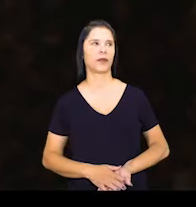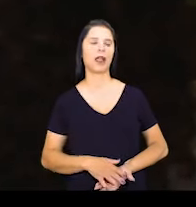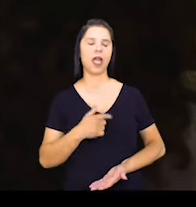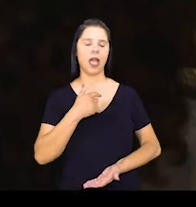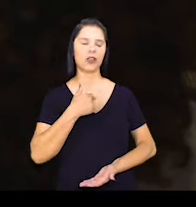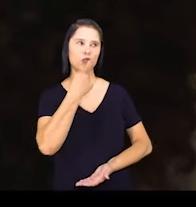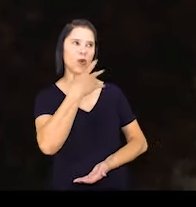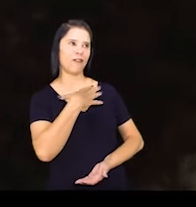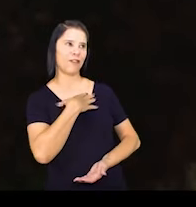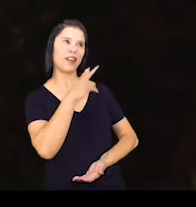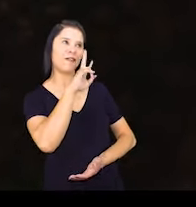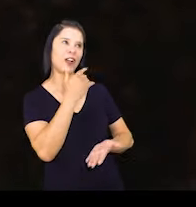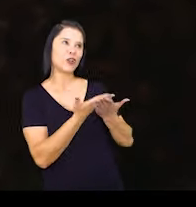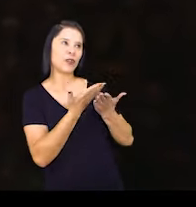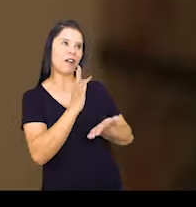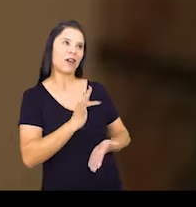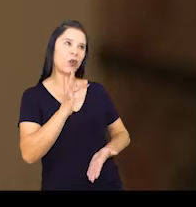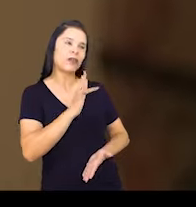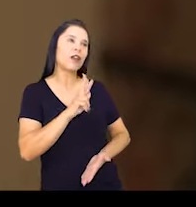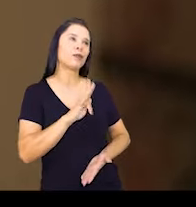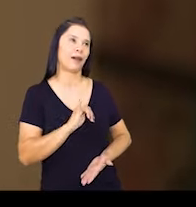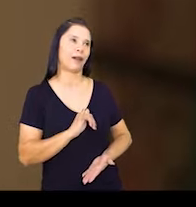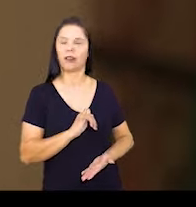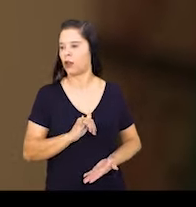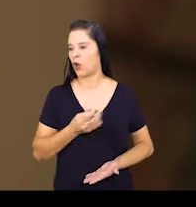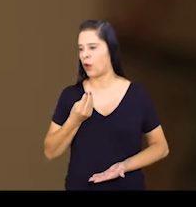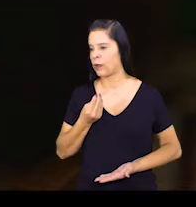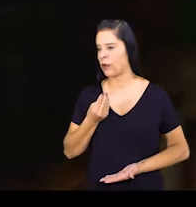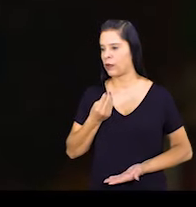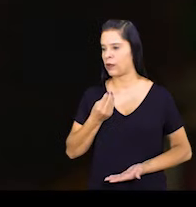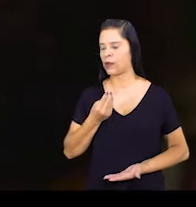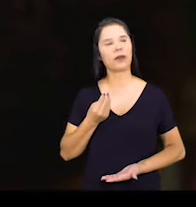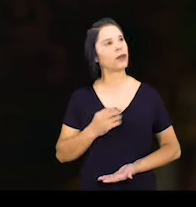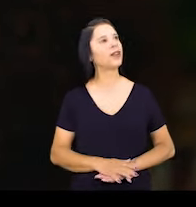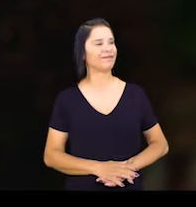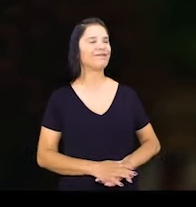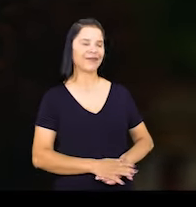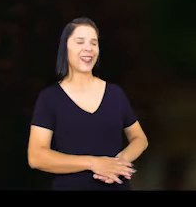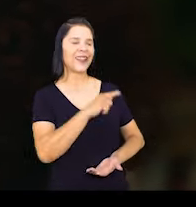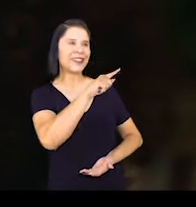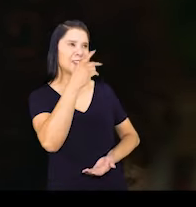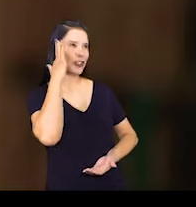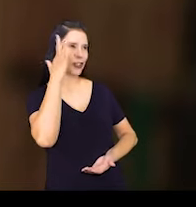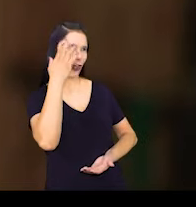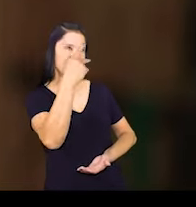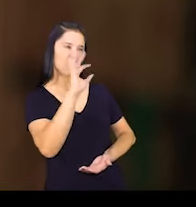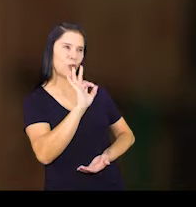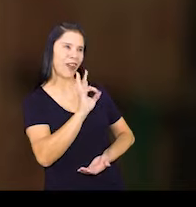A sua filha vai cursar uma universidade, pai. Como é que é? Era o seu sonho, né?